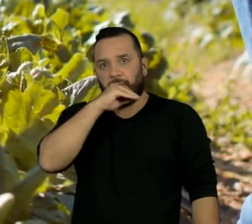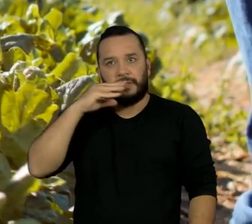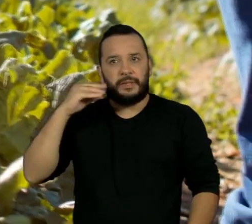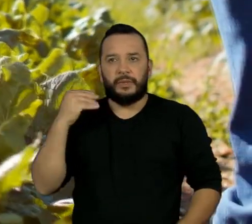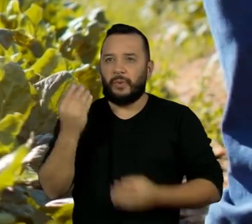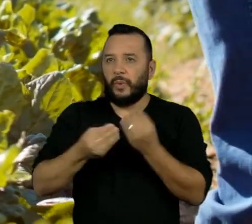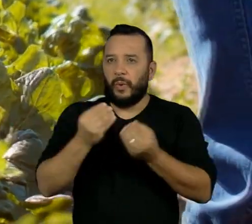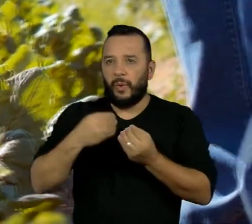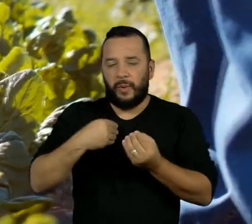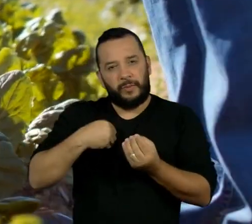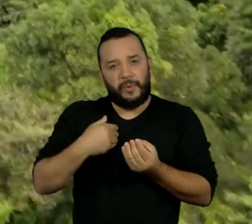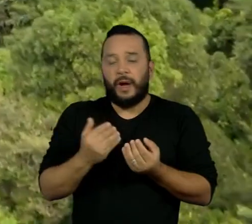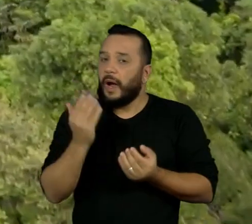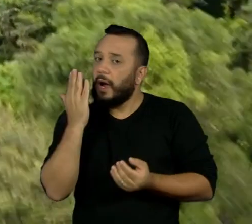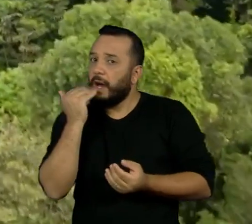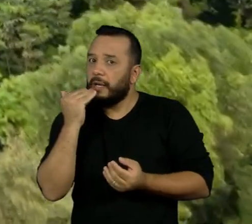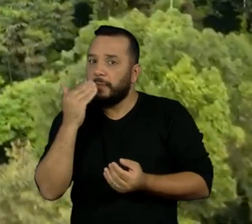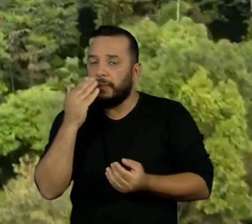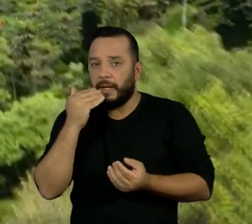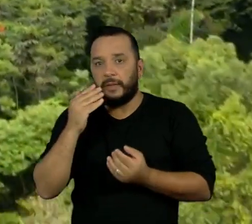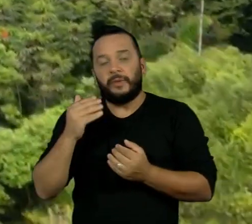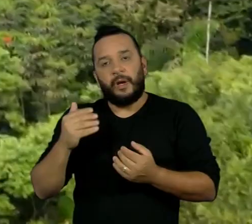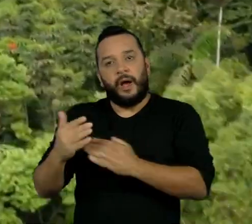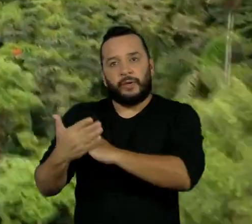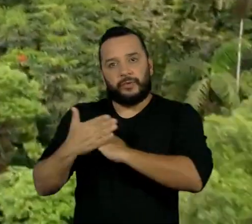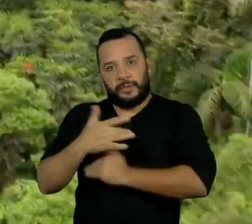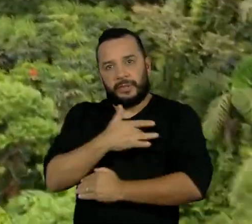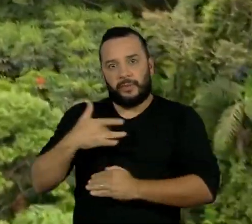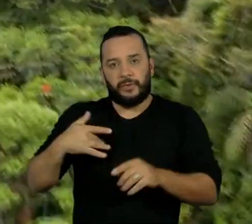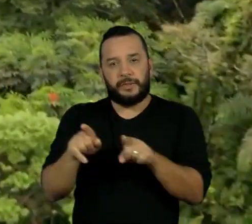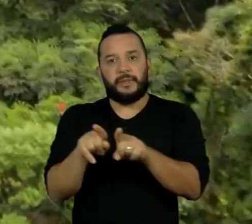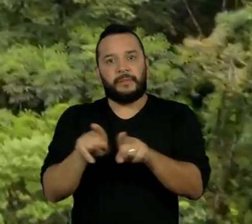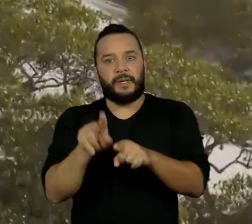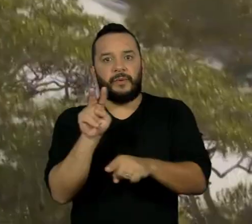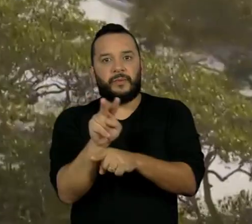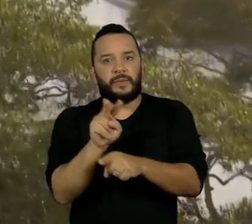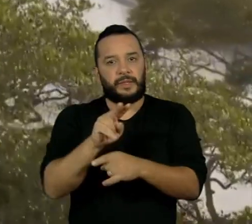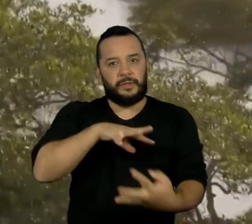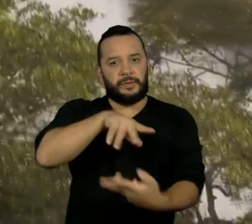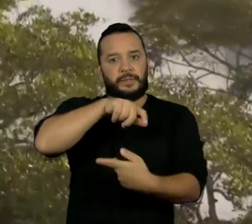consumimos afeta a nossa saúde e o equilíbrio da natureza.